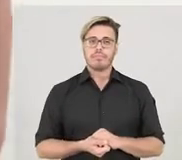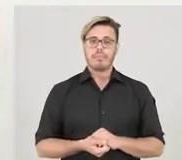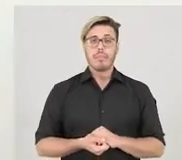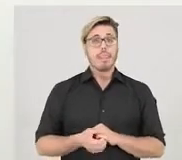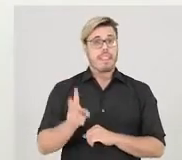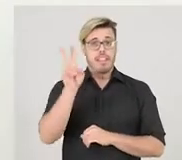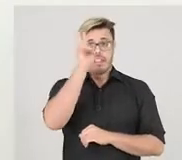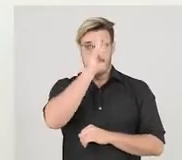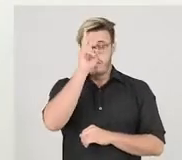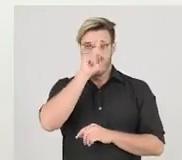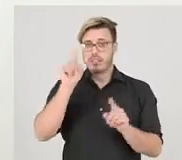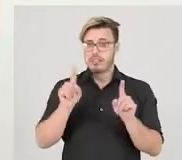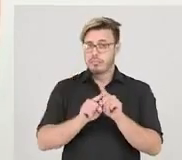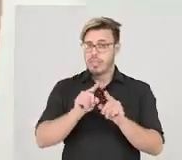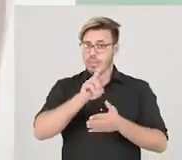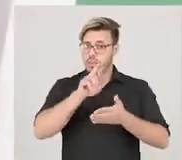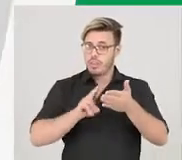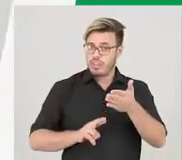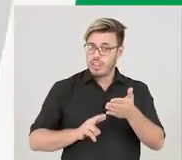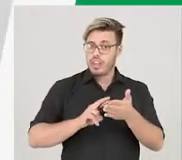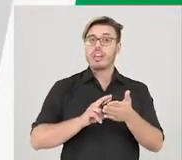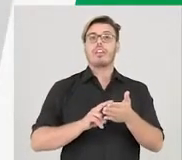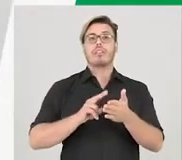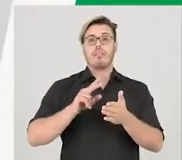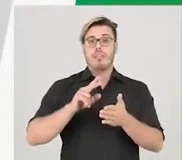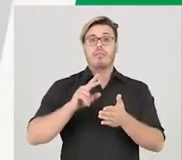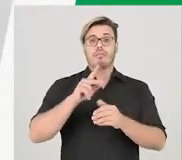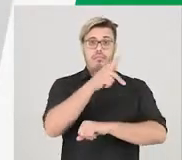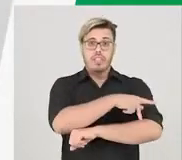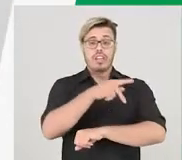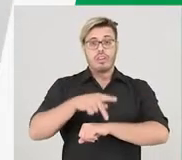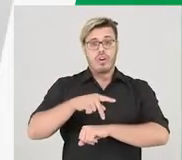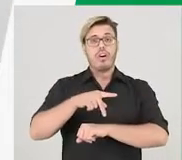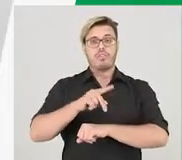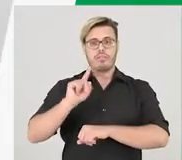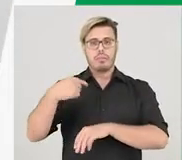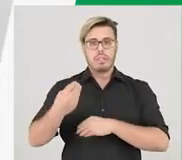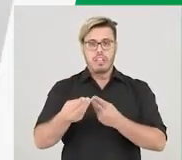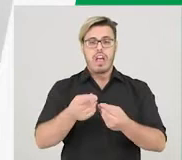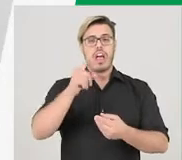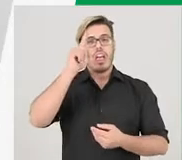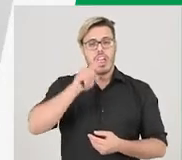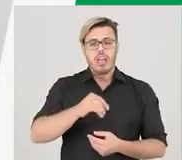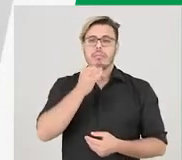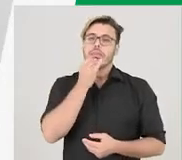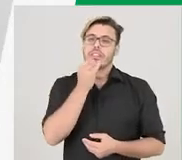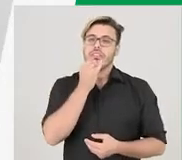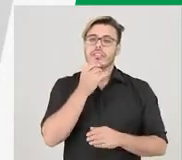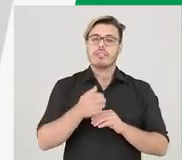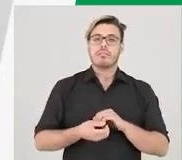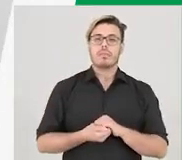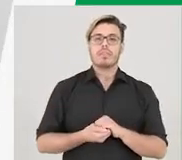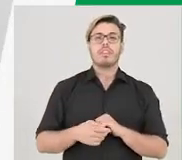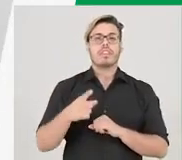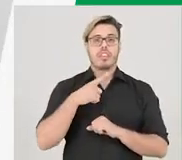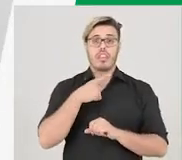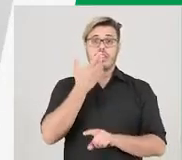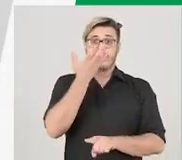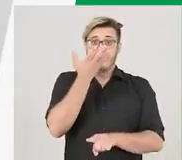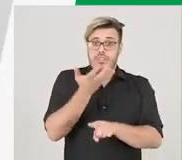vocês, está contemplando as disciplinas de língua portuguesa e matemática e habilidades